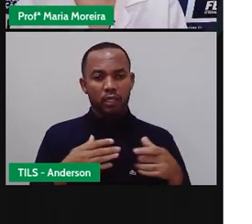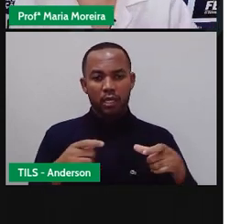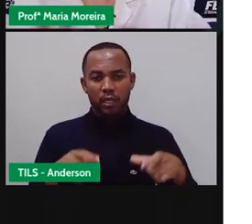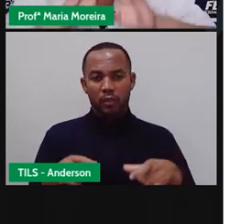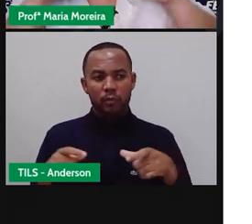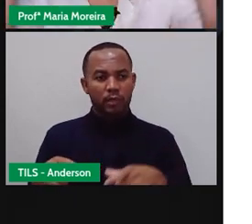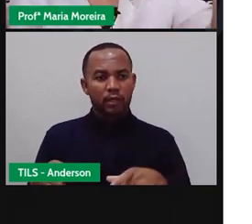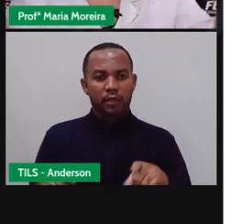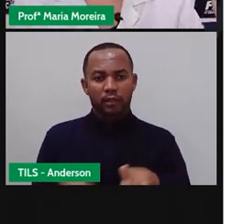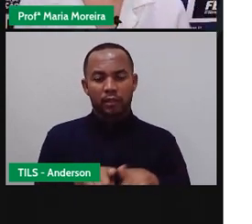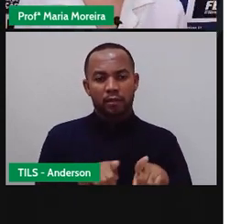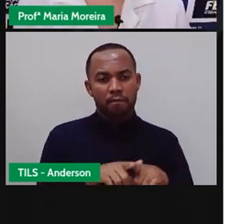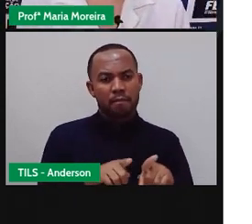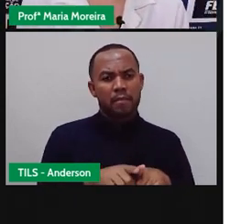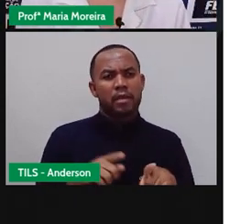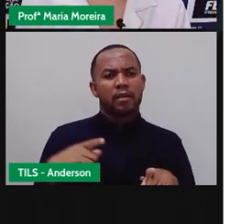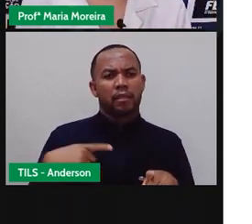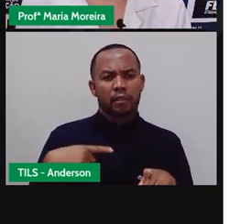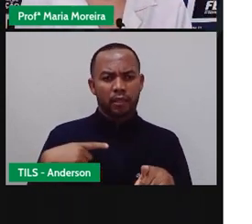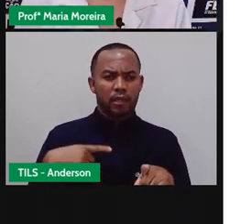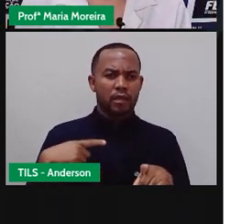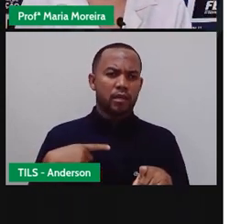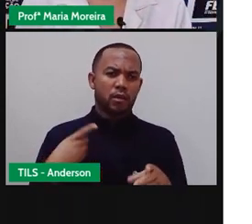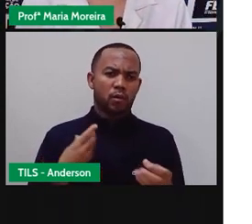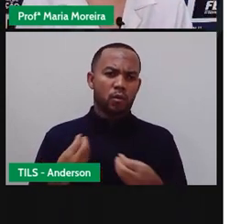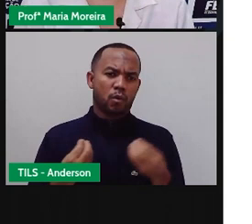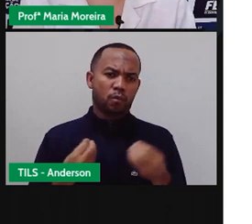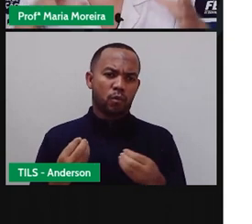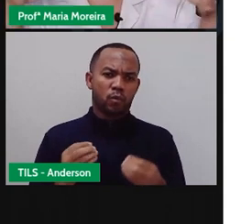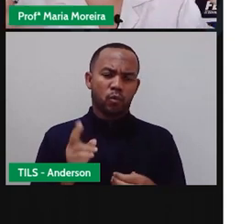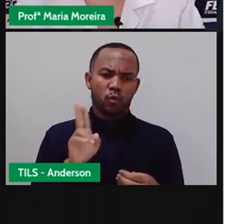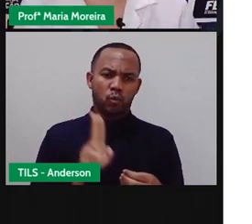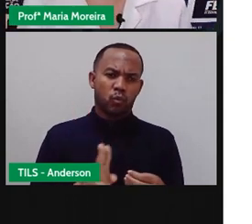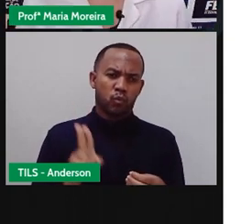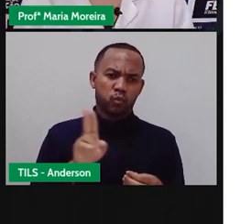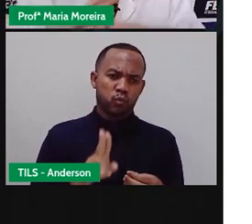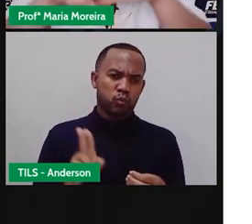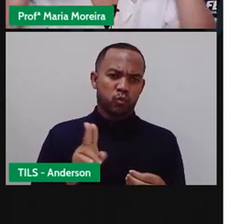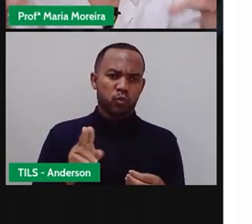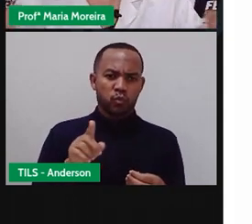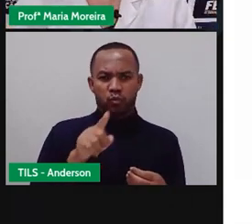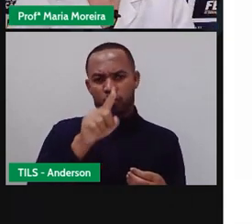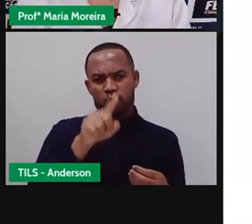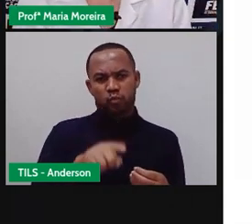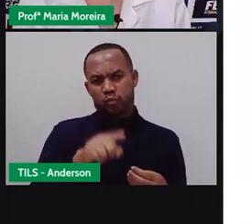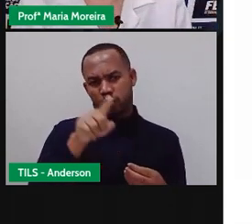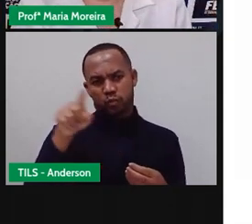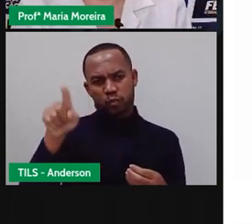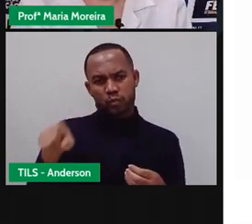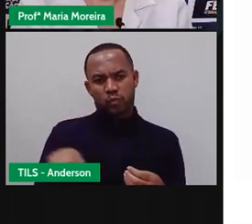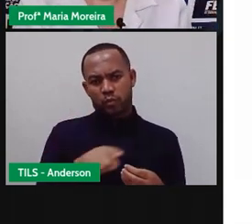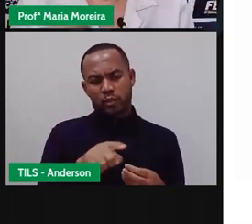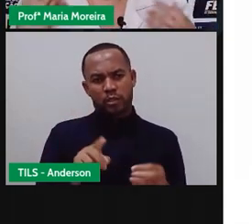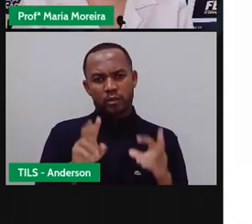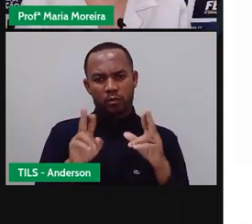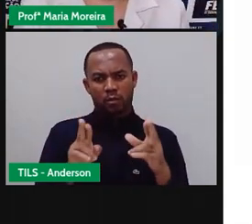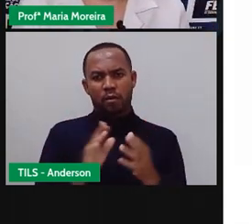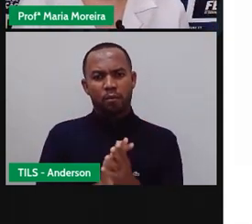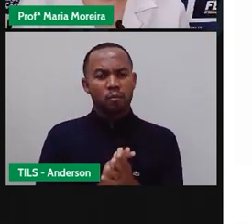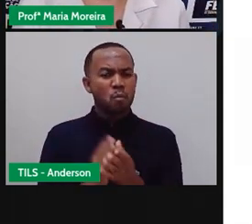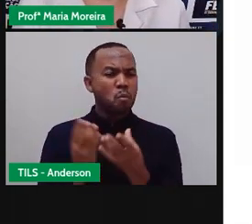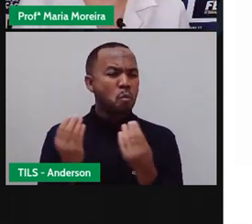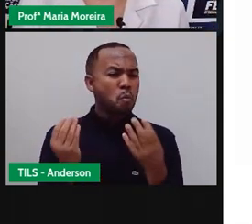ou desktop que essa tela tem como a gente tem aqui a gente tá utilizando o que é essa que fica na casa o computador de facto